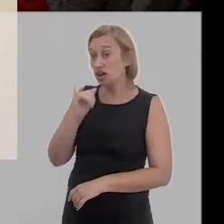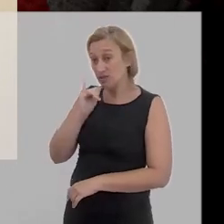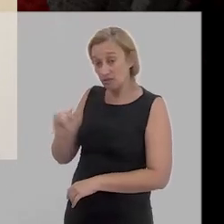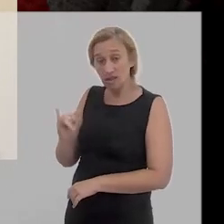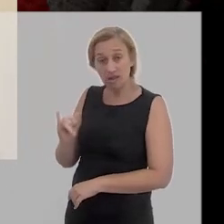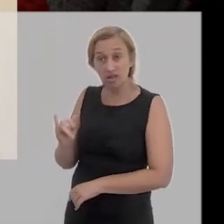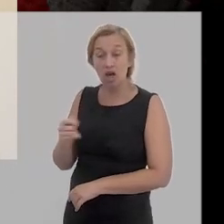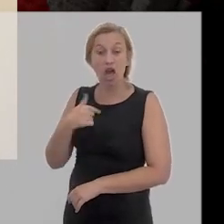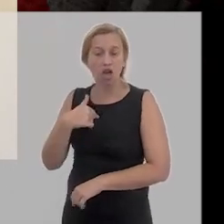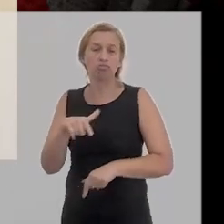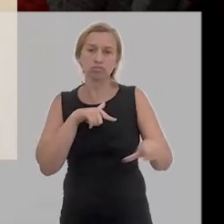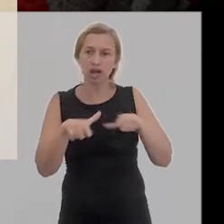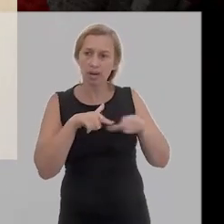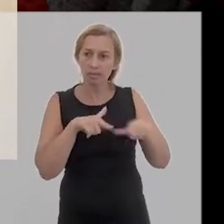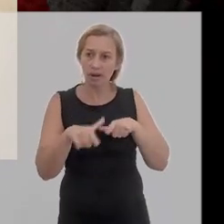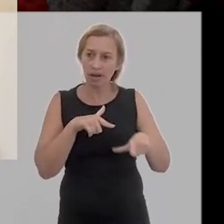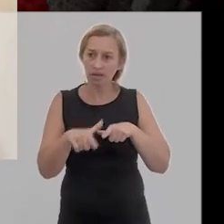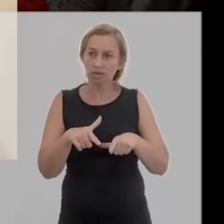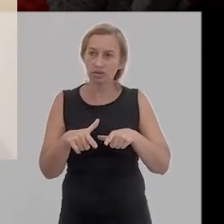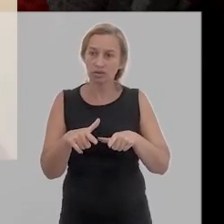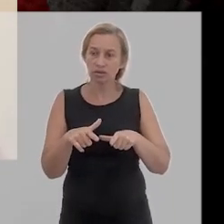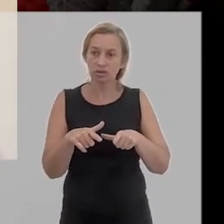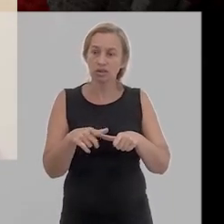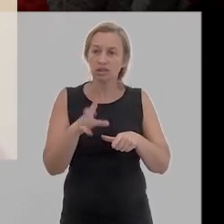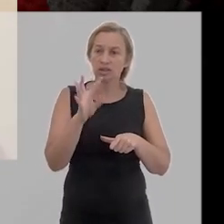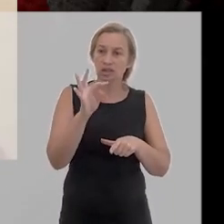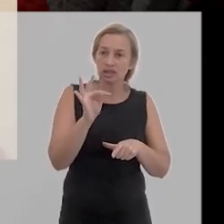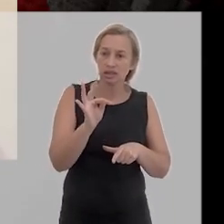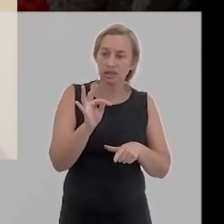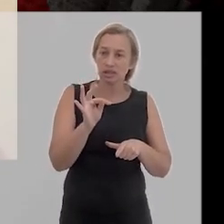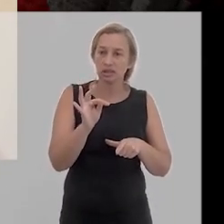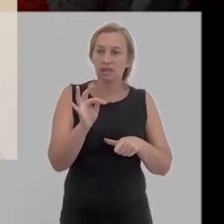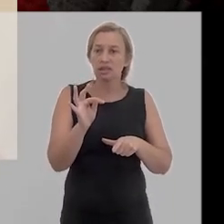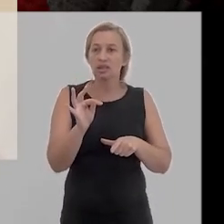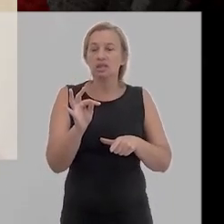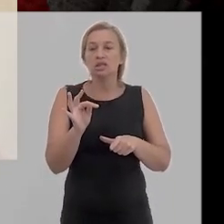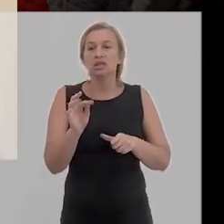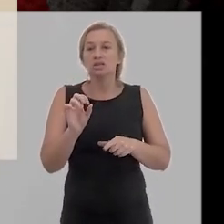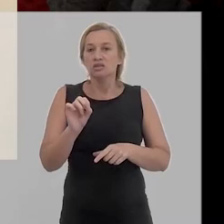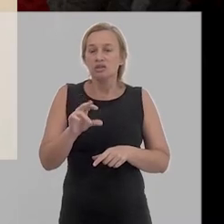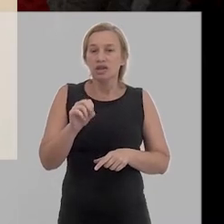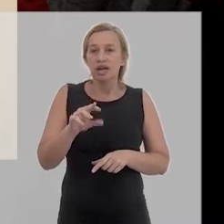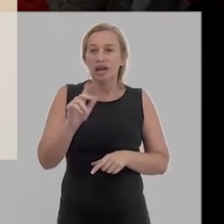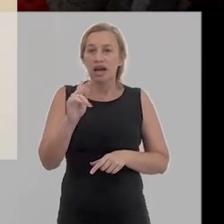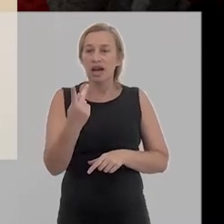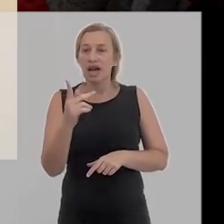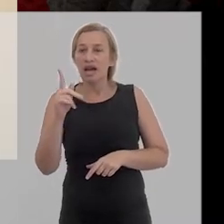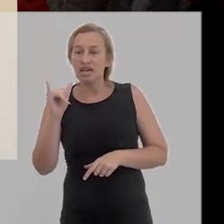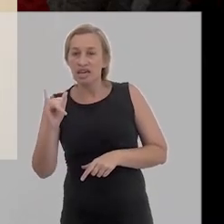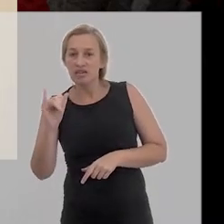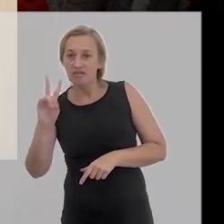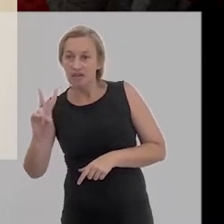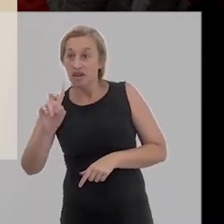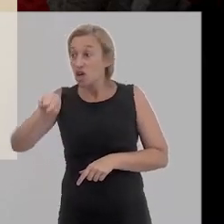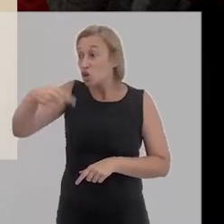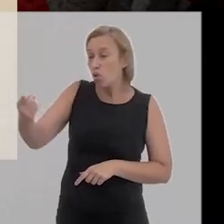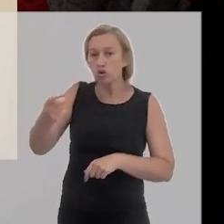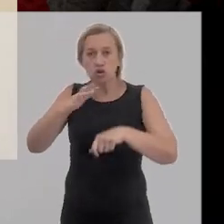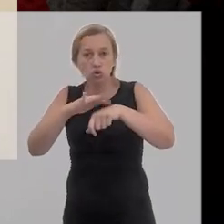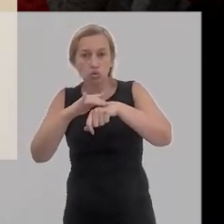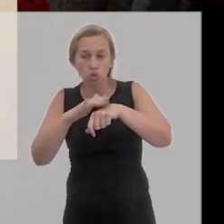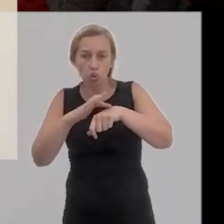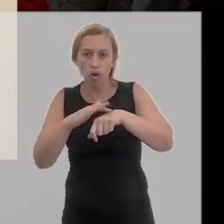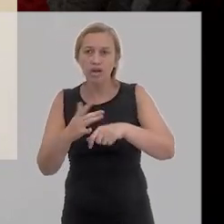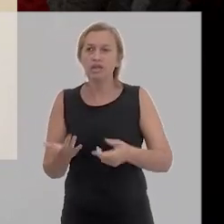tem recomendado é o seguinte: por exemplo, eu trabalho com transplantados, com crianças portadoras do vírus do HIV